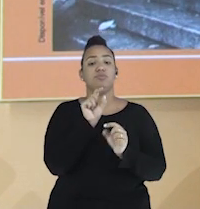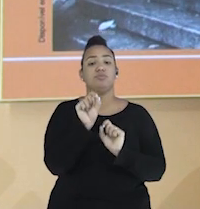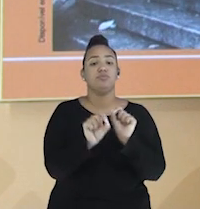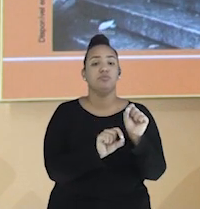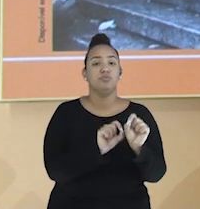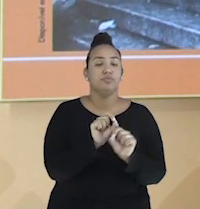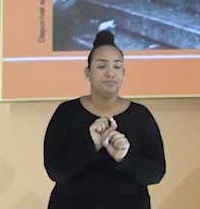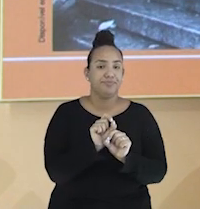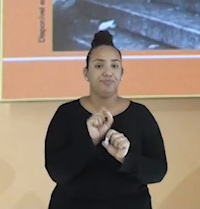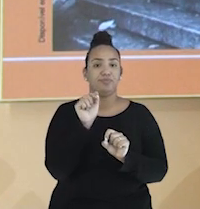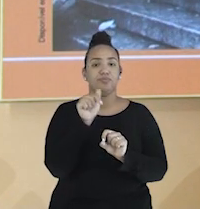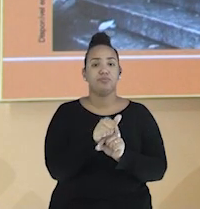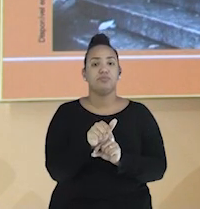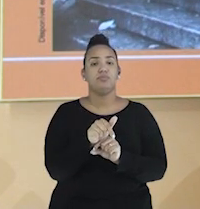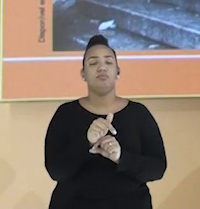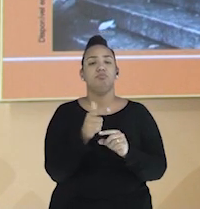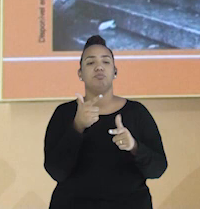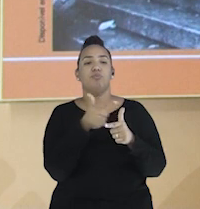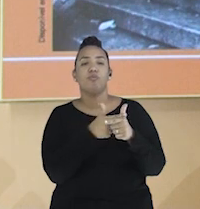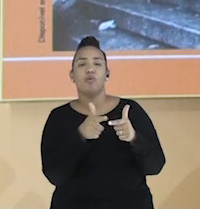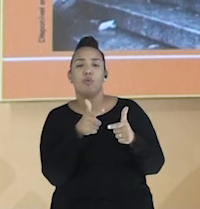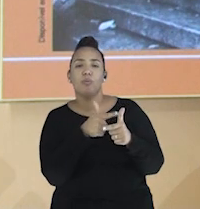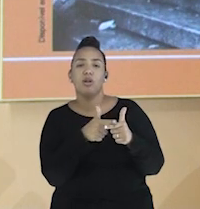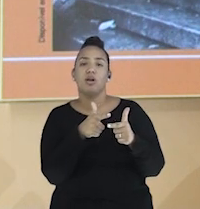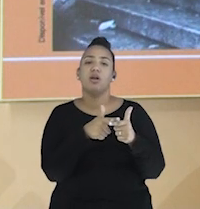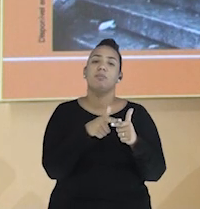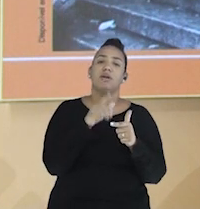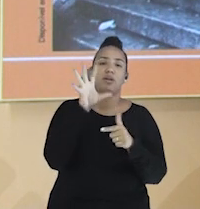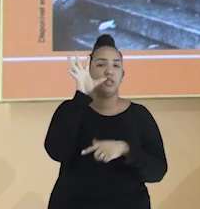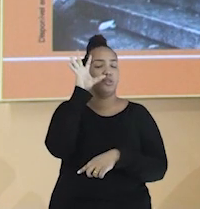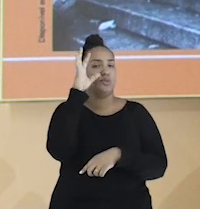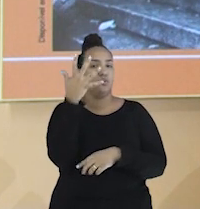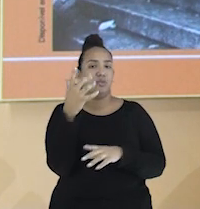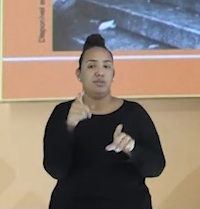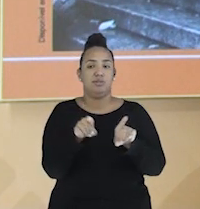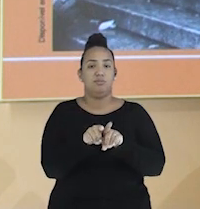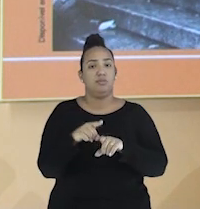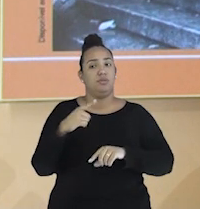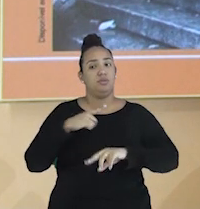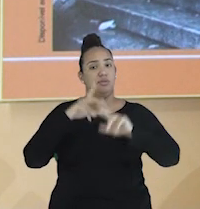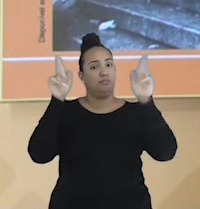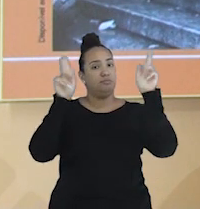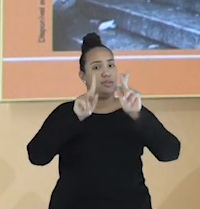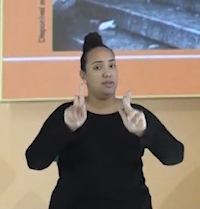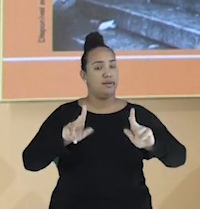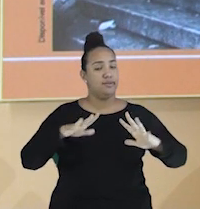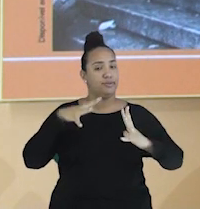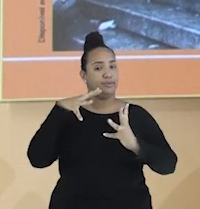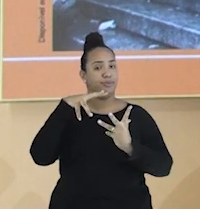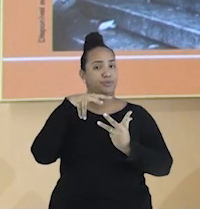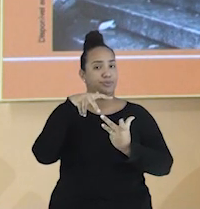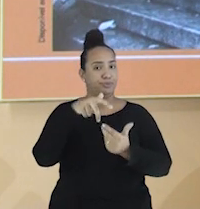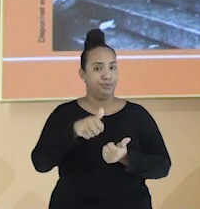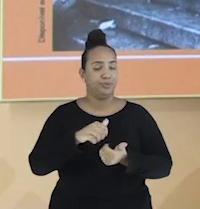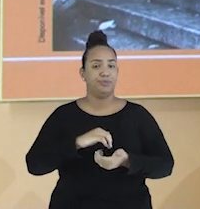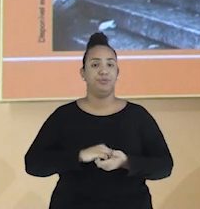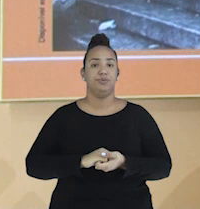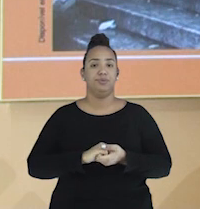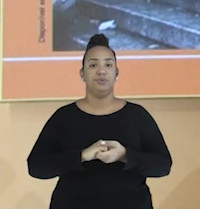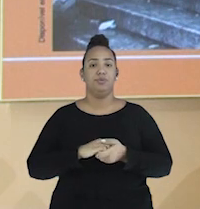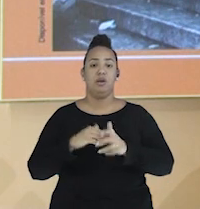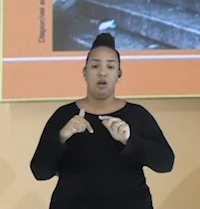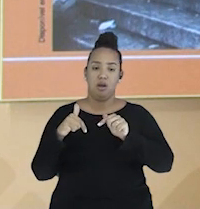objetivo mediar conflitos e promover a paz entre as nações do mundo, promovendo esforços